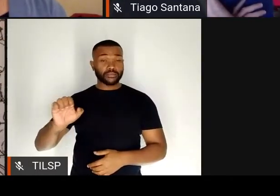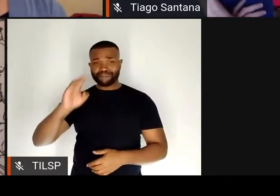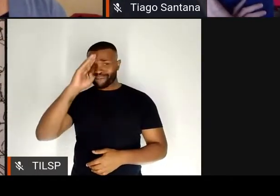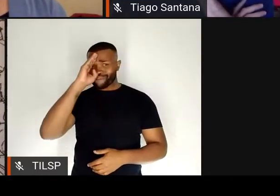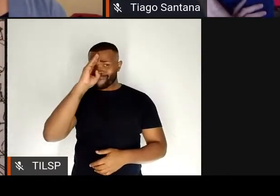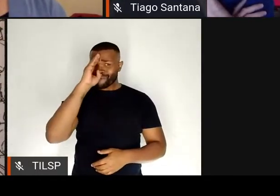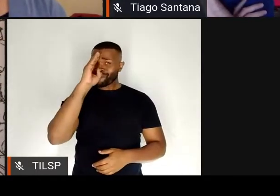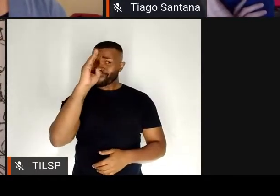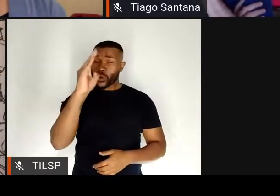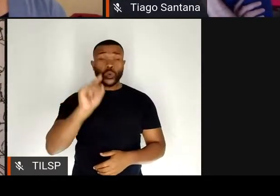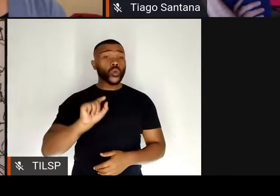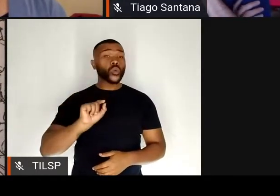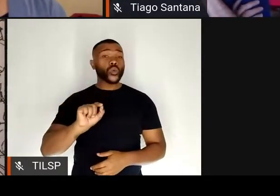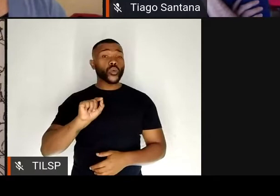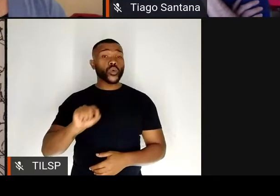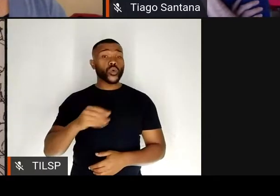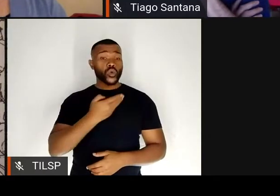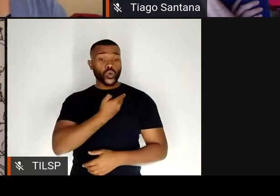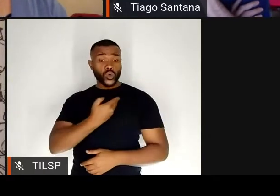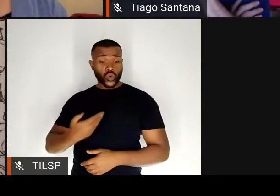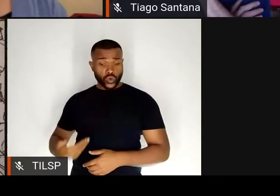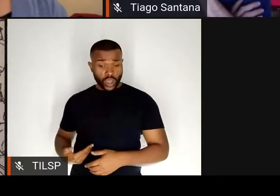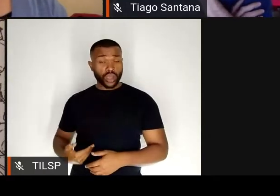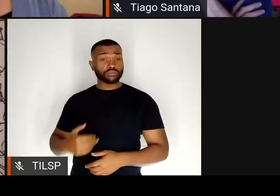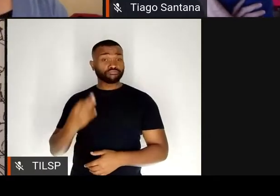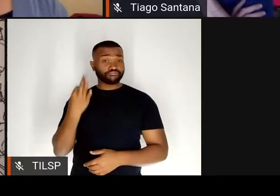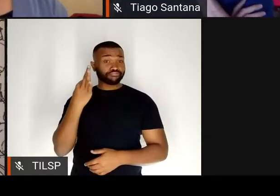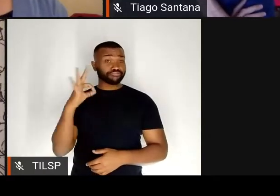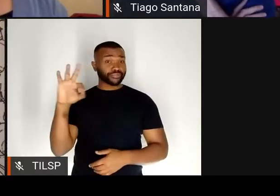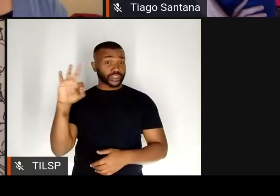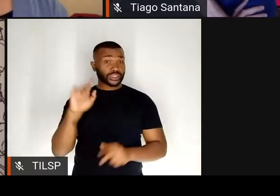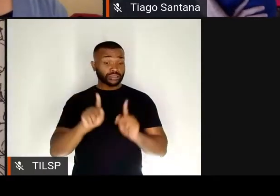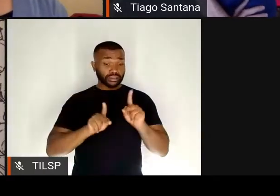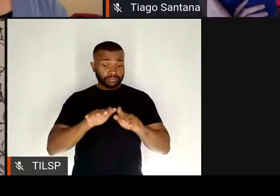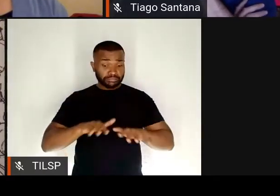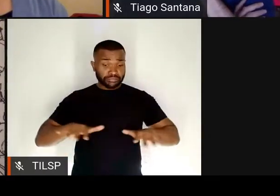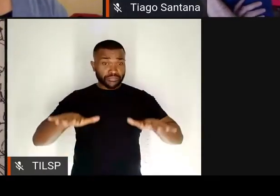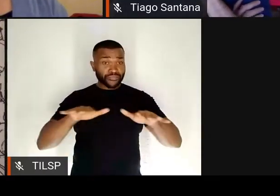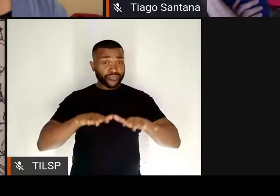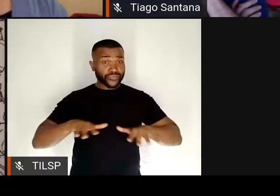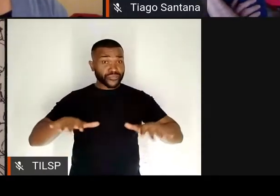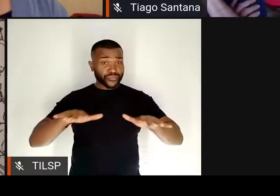o governo de Frente Popular francês, né? E daí,